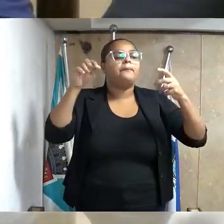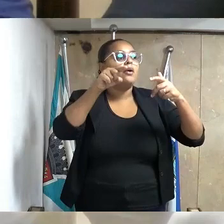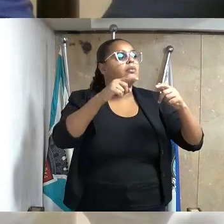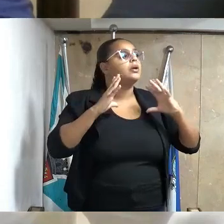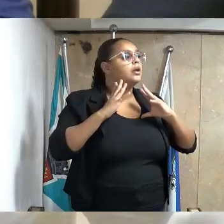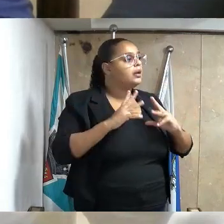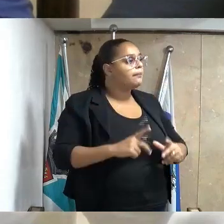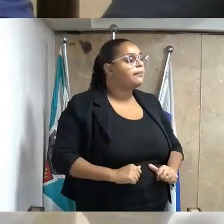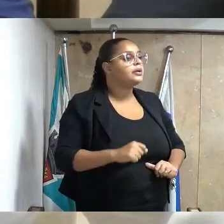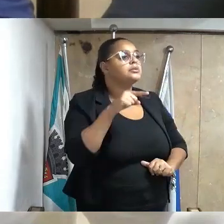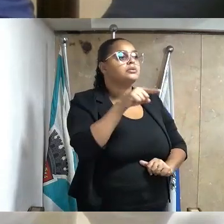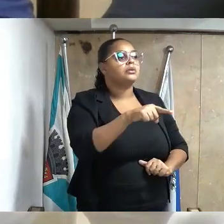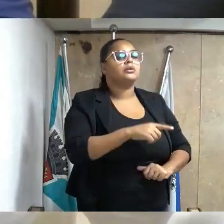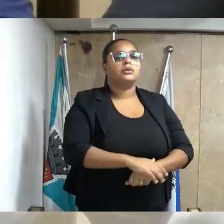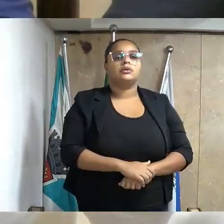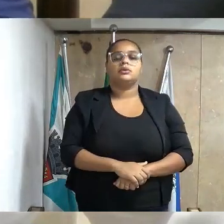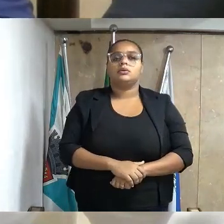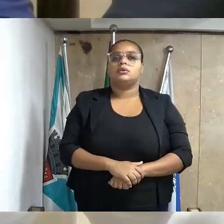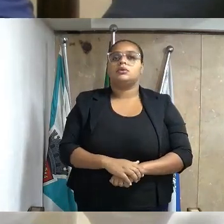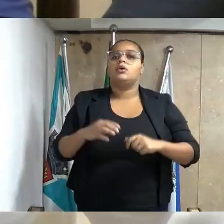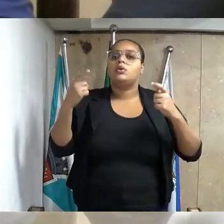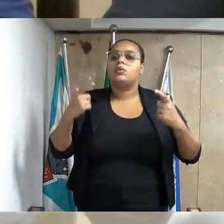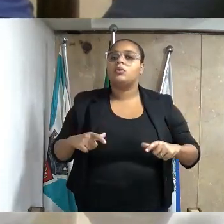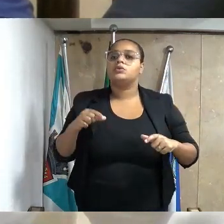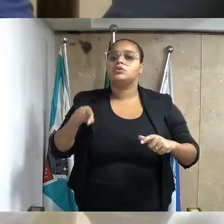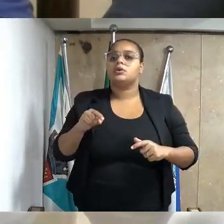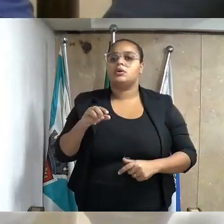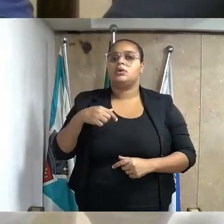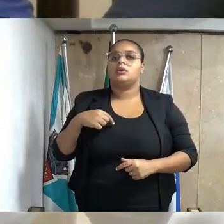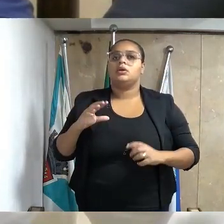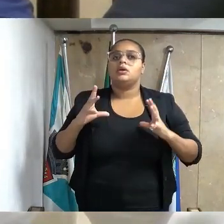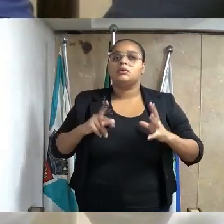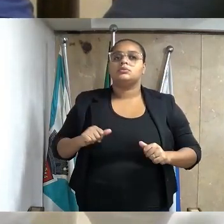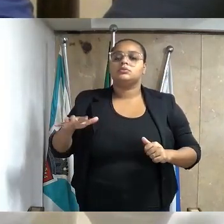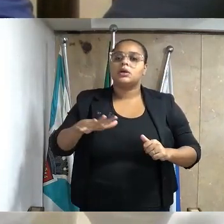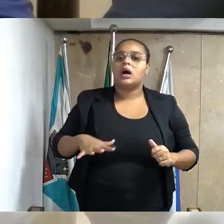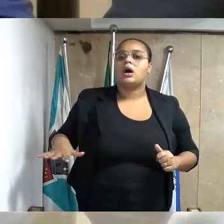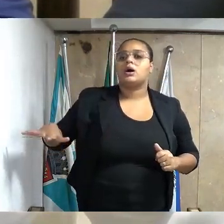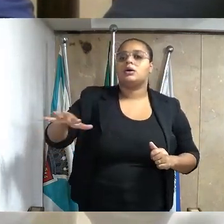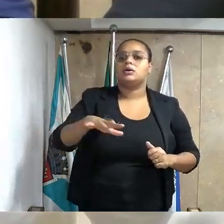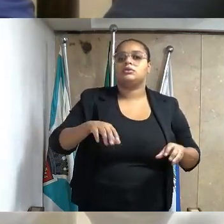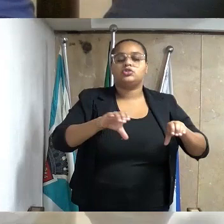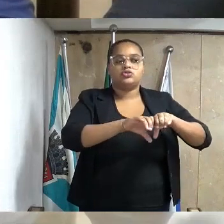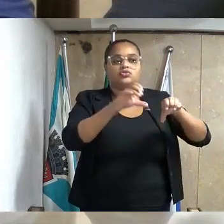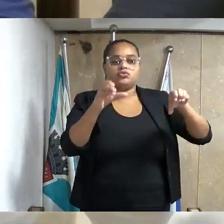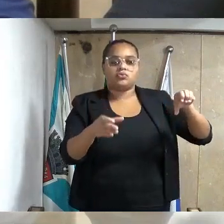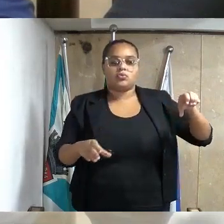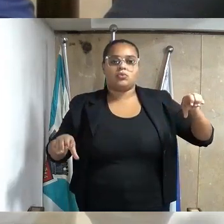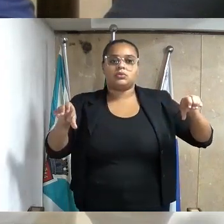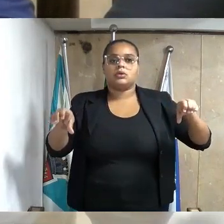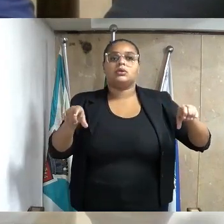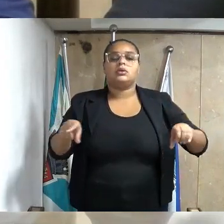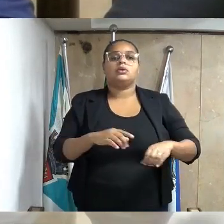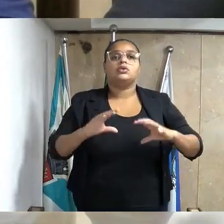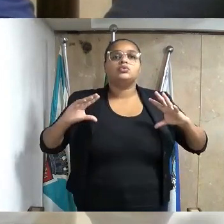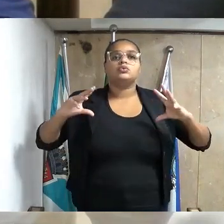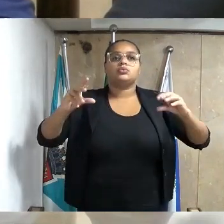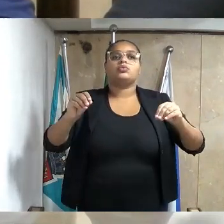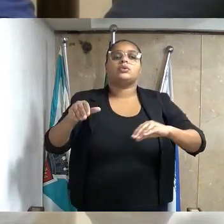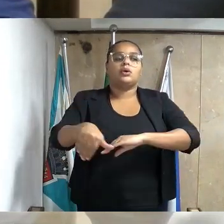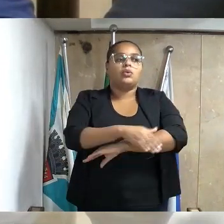e desobstrução, bem como a manutenção periódica em rede de esgoto e galerias existente em toda a extensão da